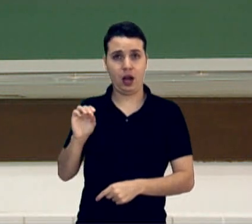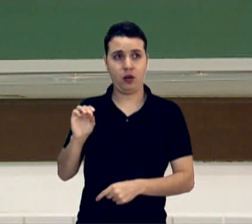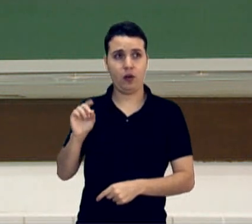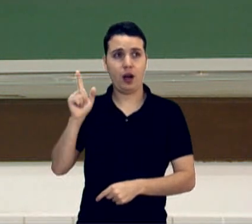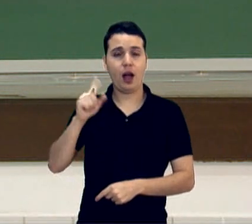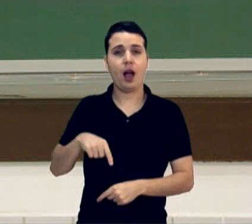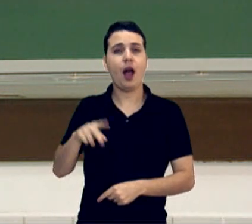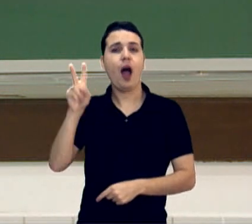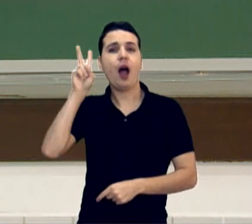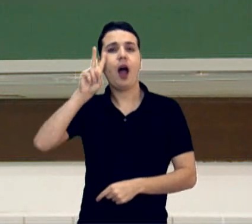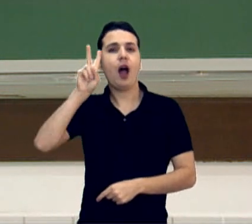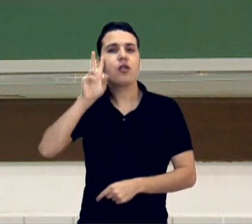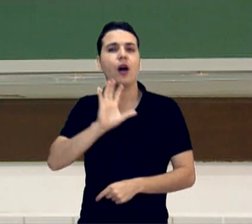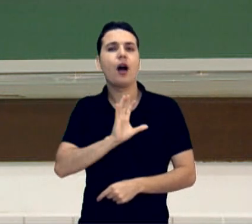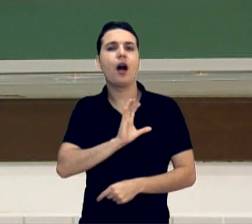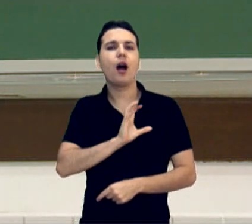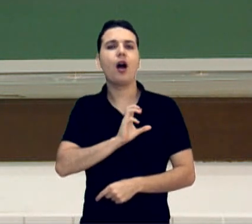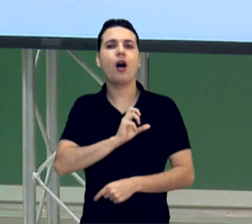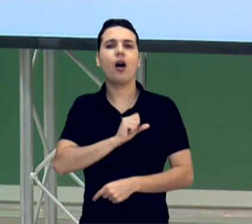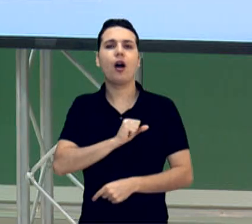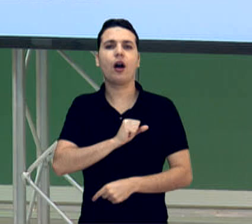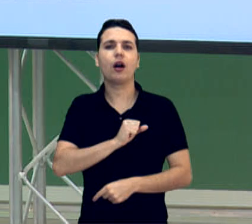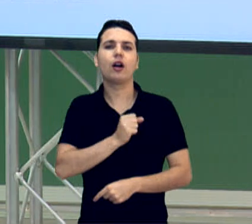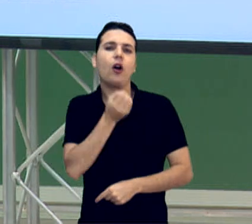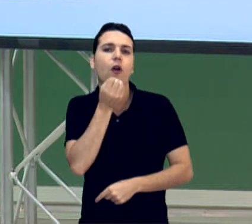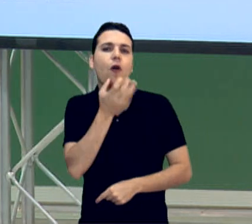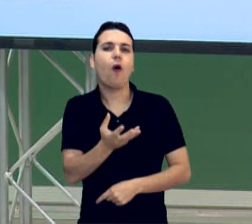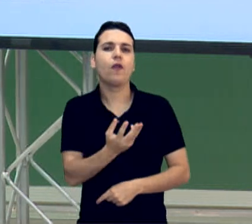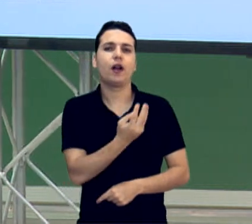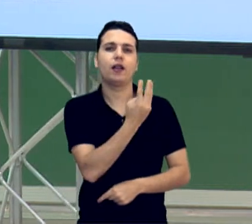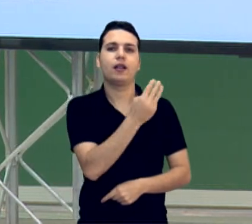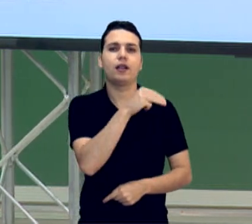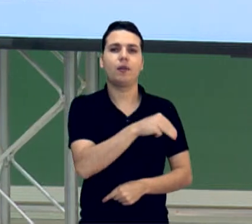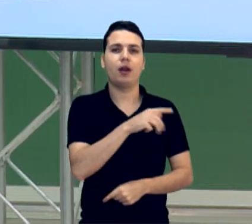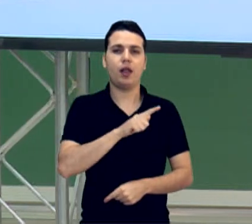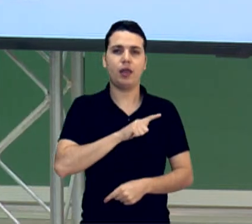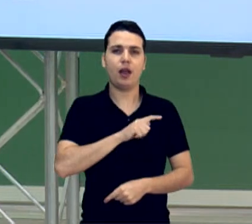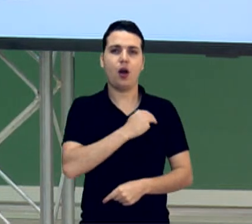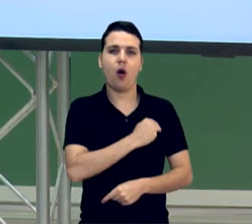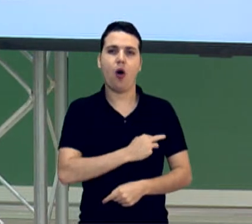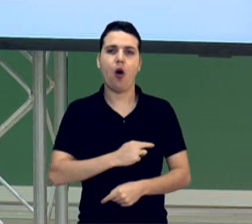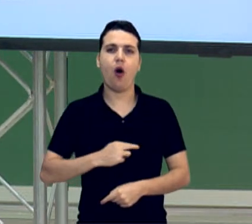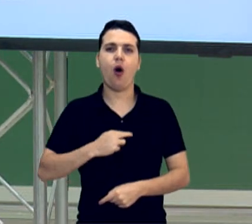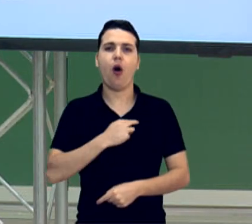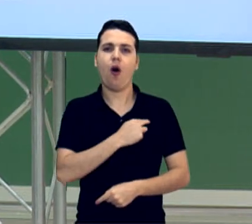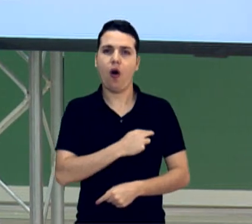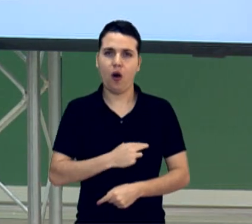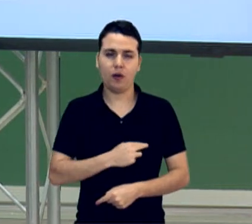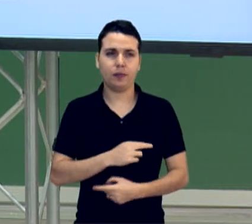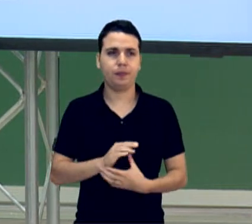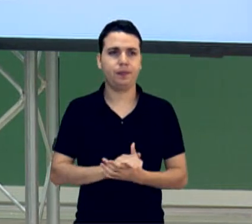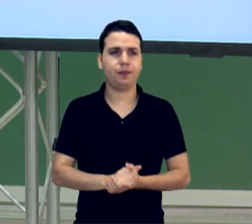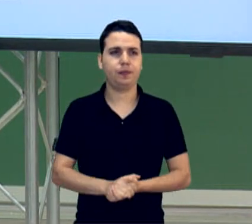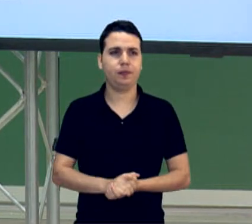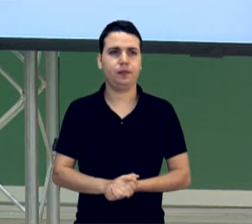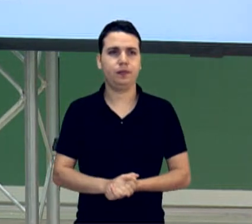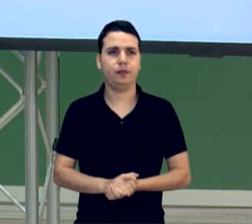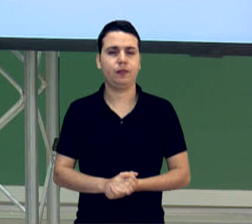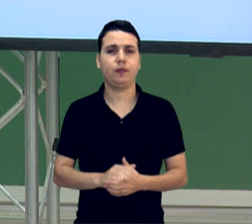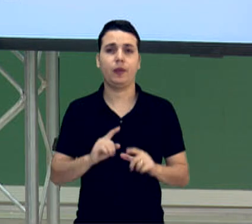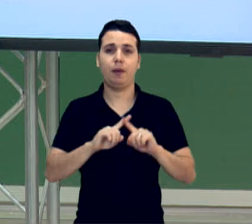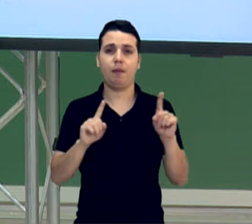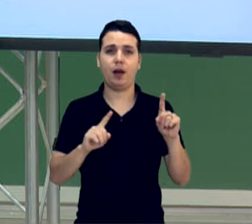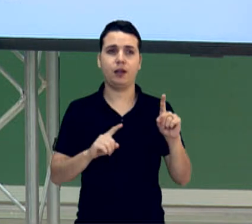uma história de amor contada em 3 minutos, então tem esse romantismo aí. Porém,